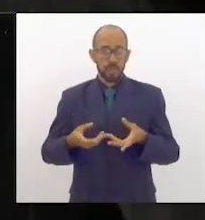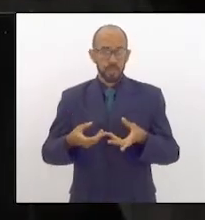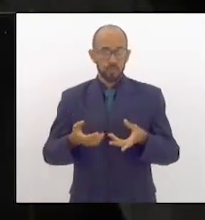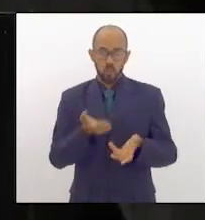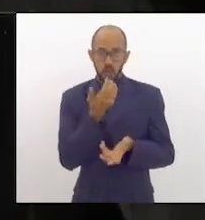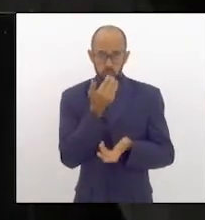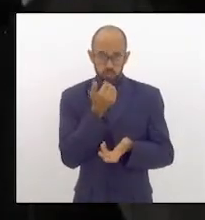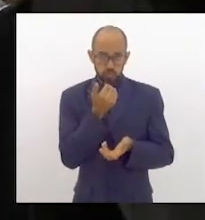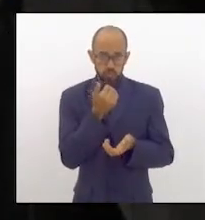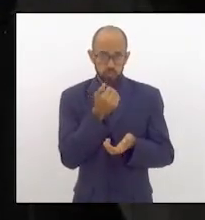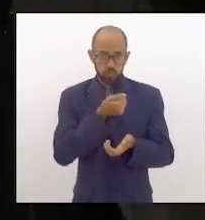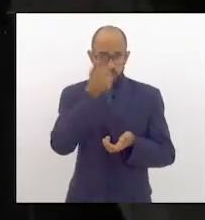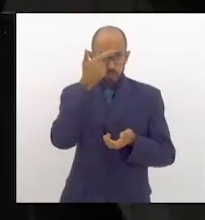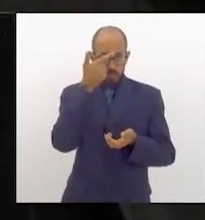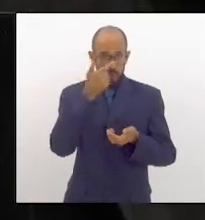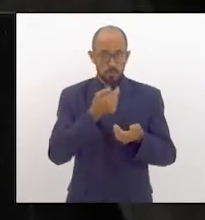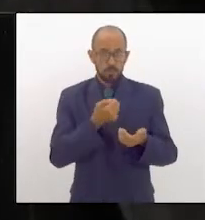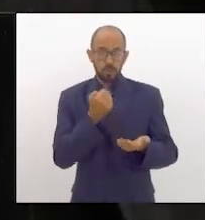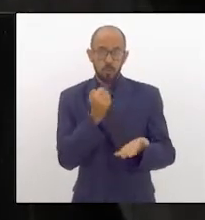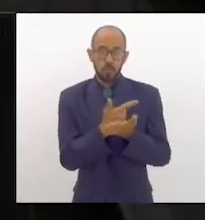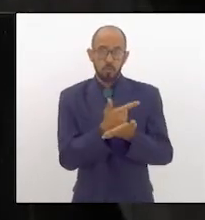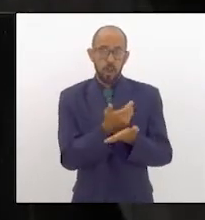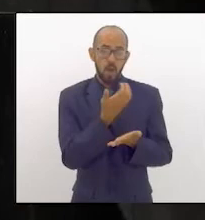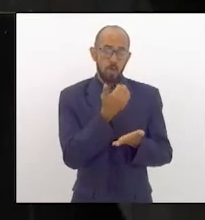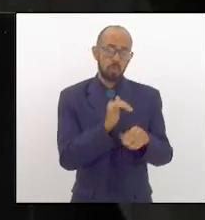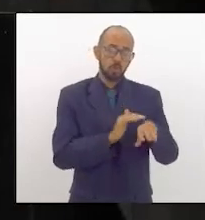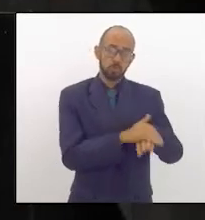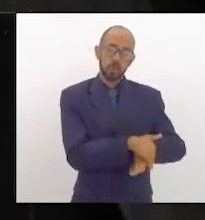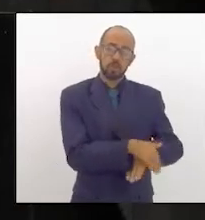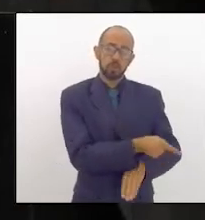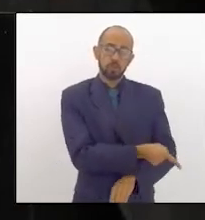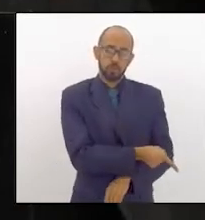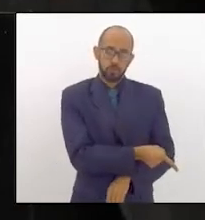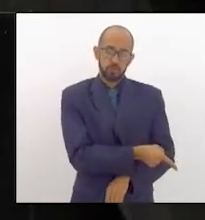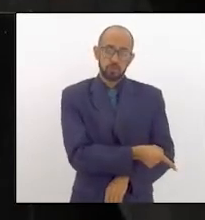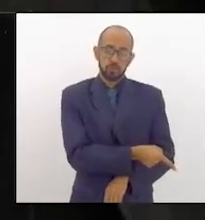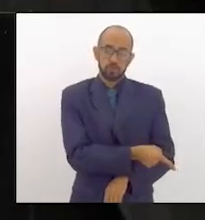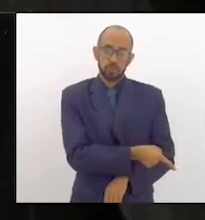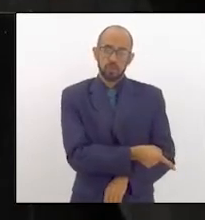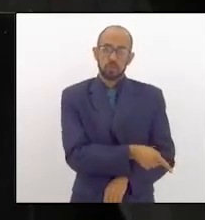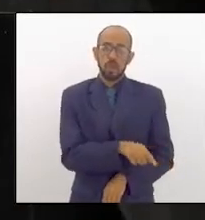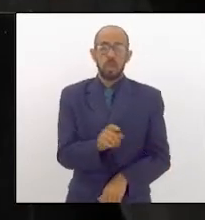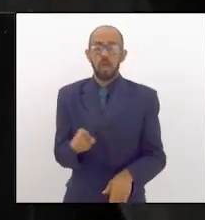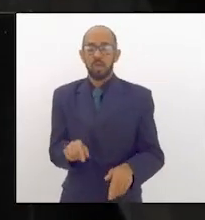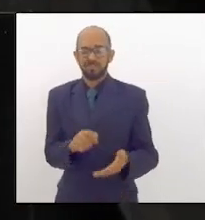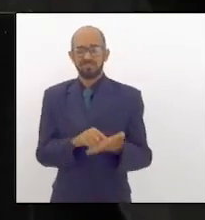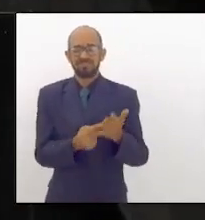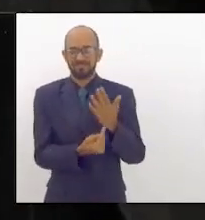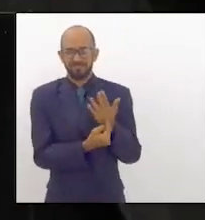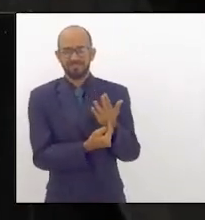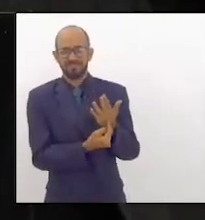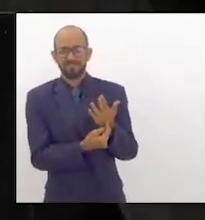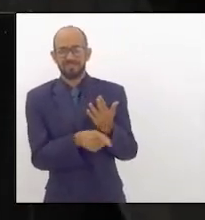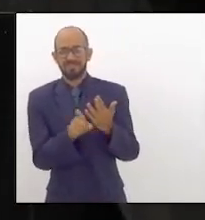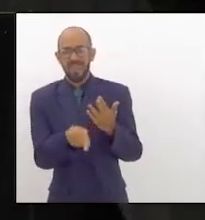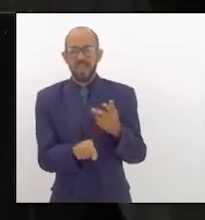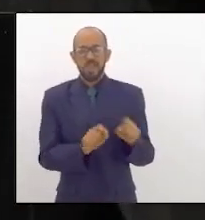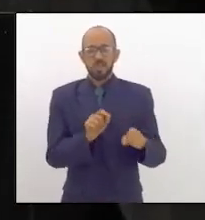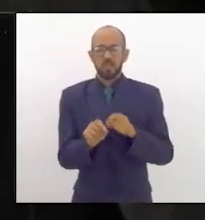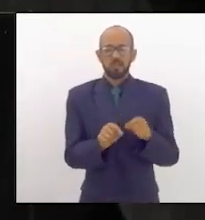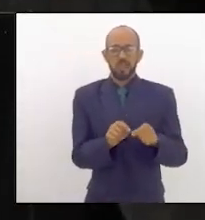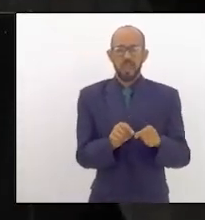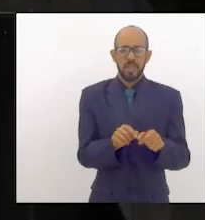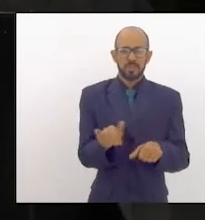jantar tô nesse cenário de digamos fragilização do trabalho de improvisação